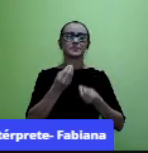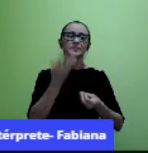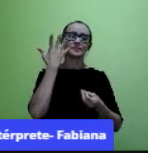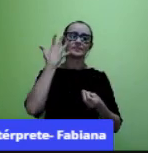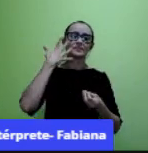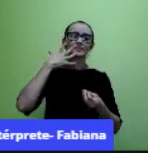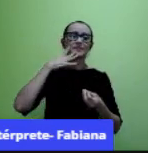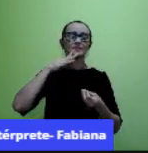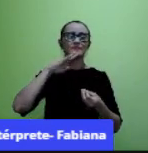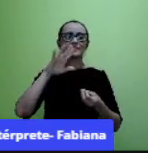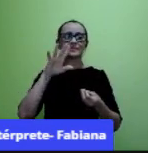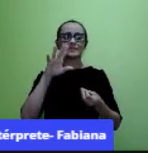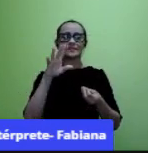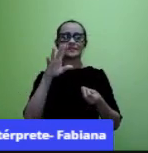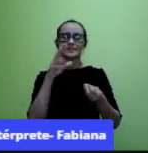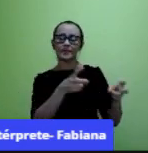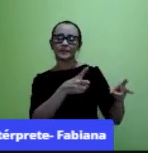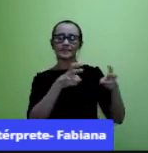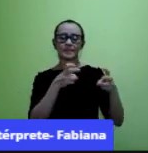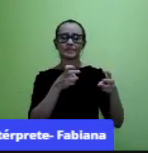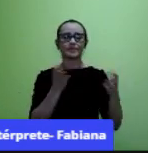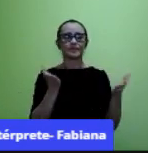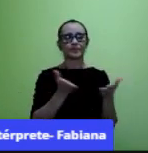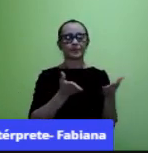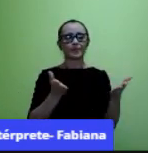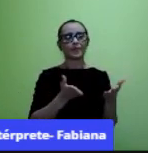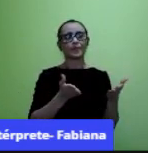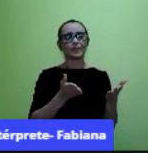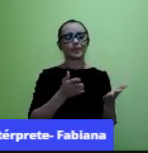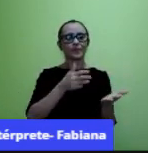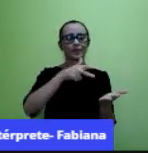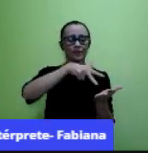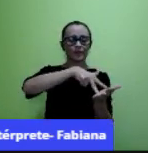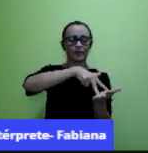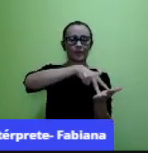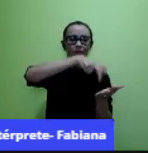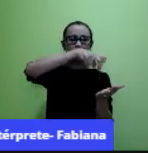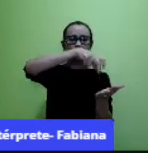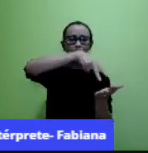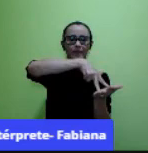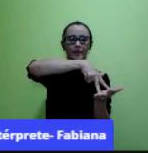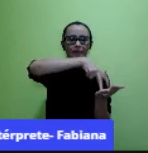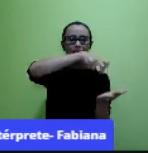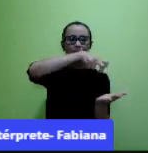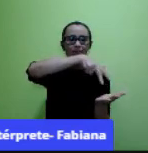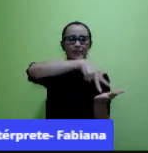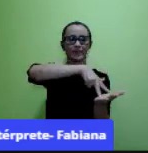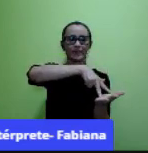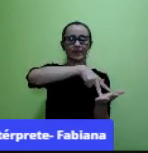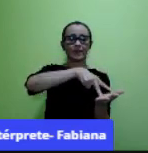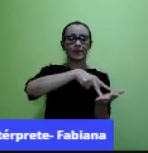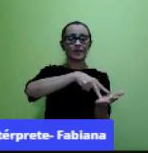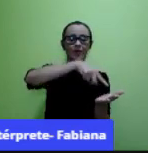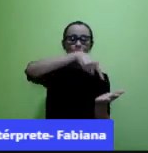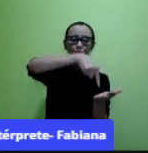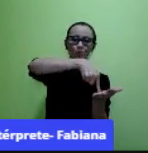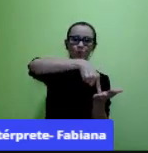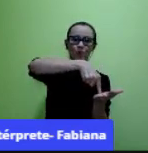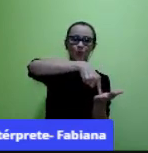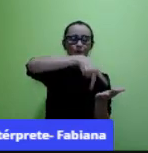próprias habilidades? Hoje você deu um exercício de saltar. A criança saltou um pezinho, depois outro